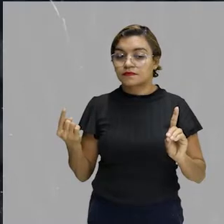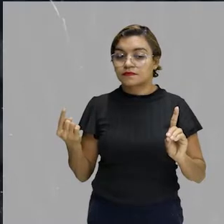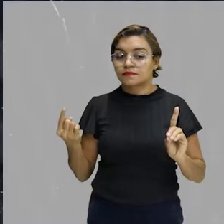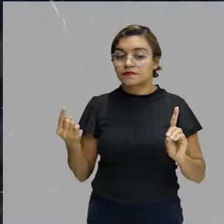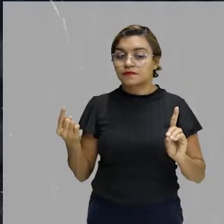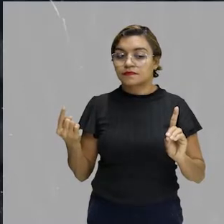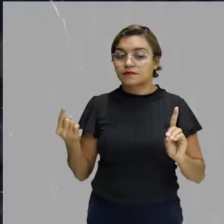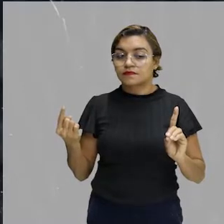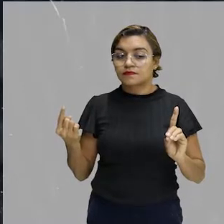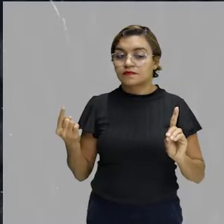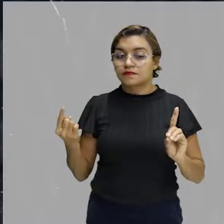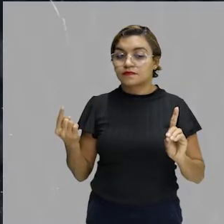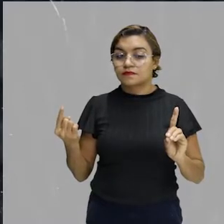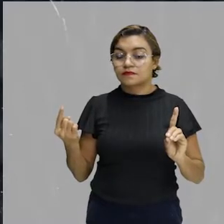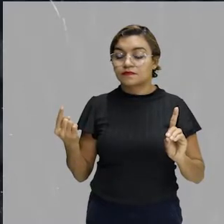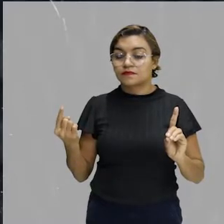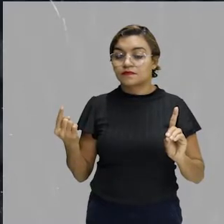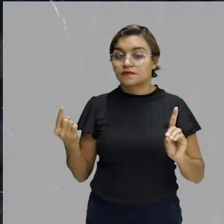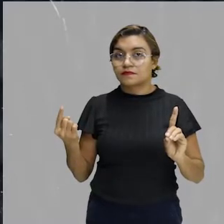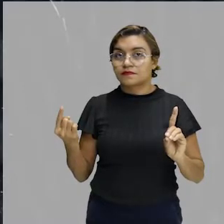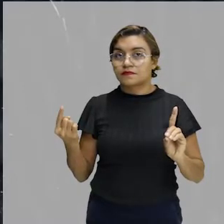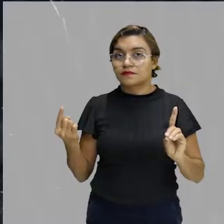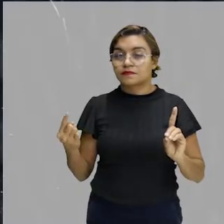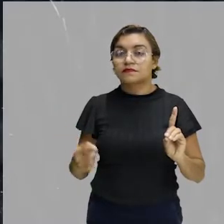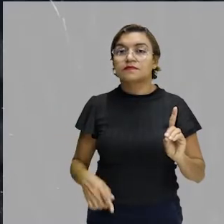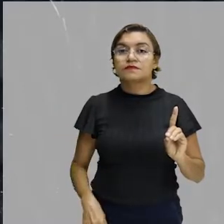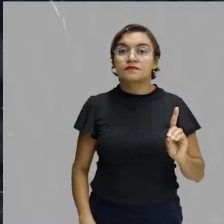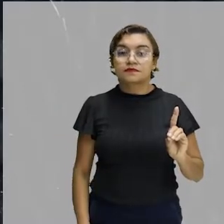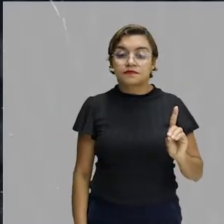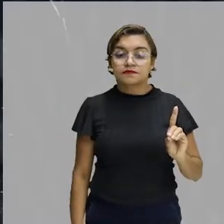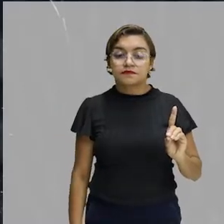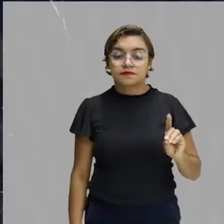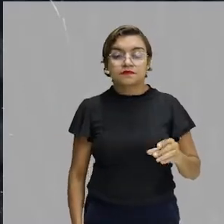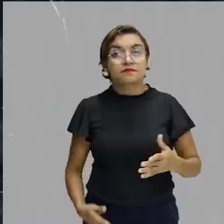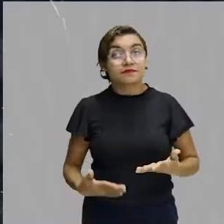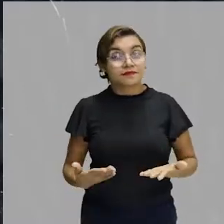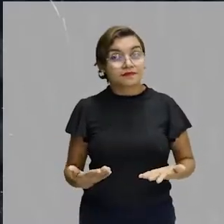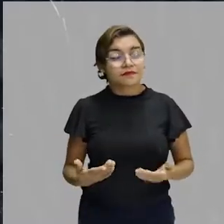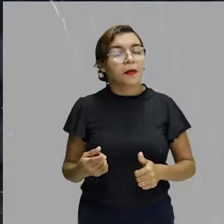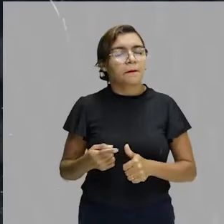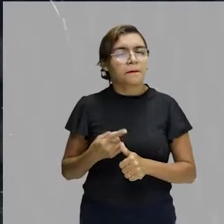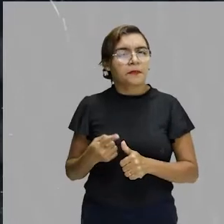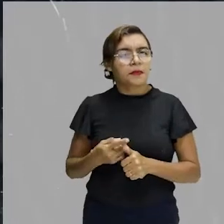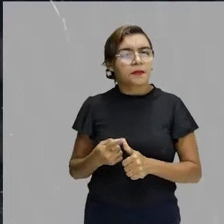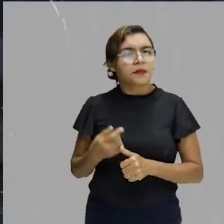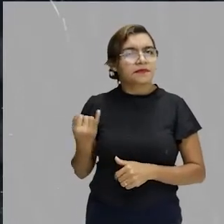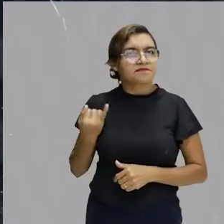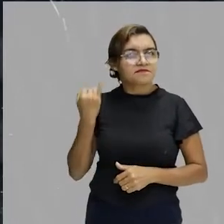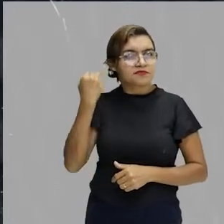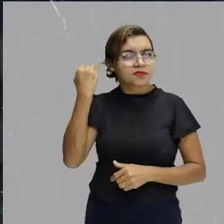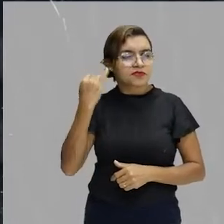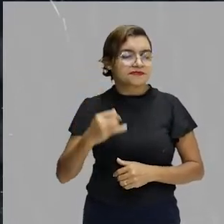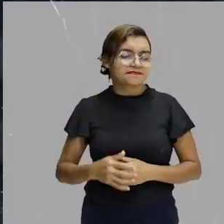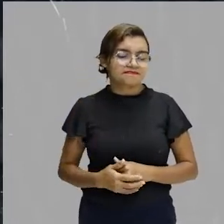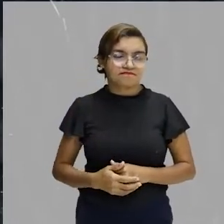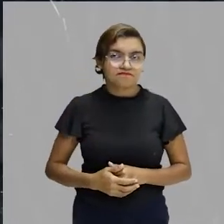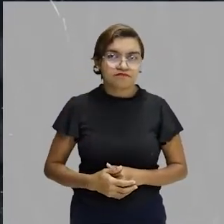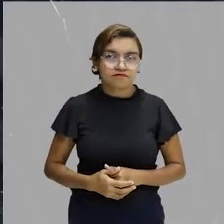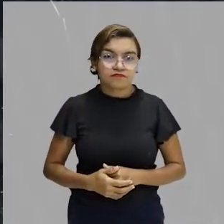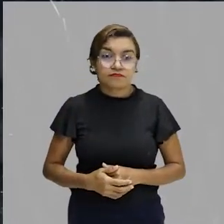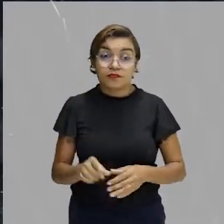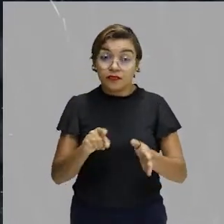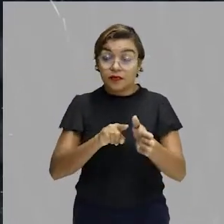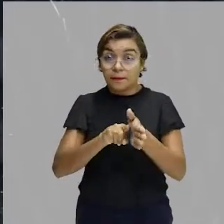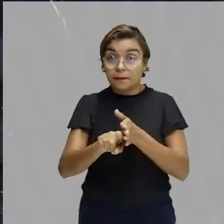de produção elétrica devido ao emprego diminuto de tecnologias. Primeira coisa importante, galera. A